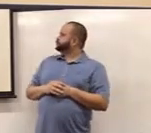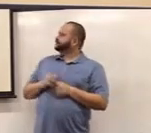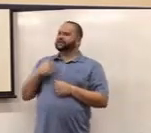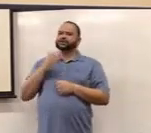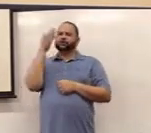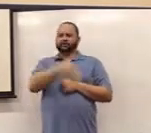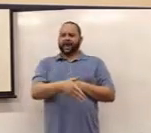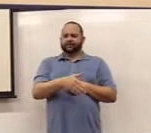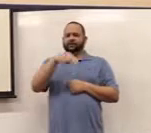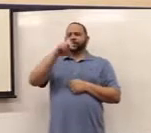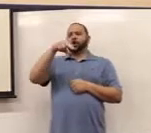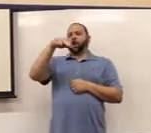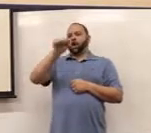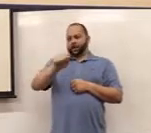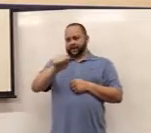direto na Nona Sinfonia.